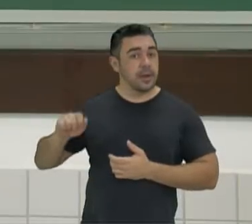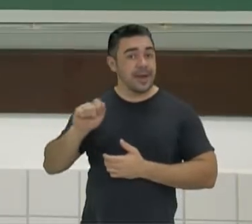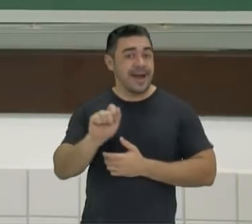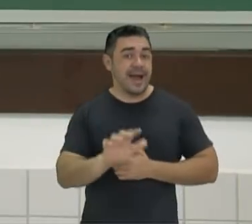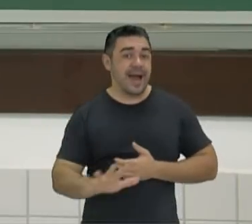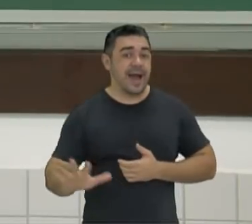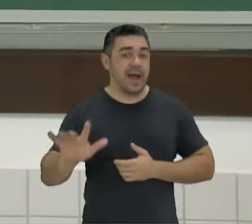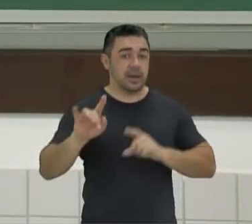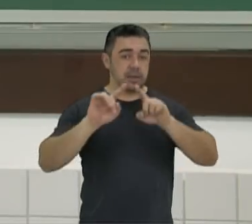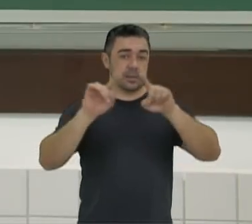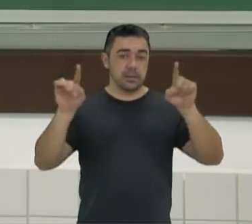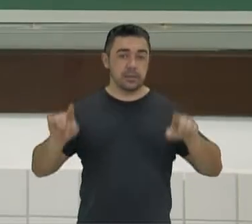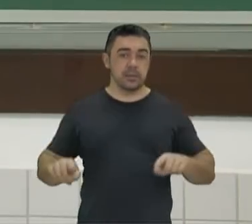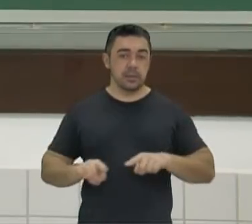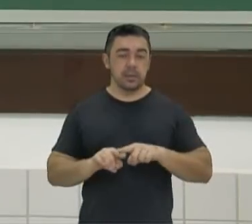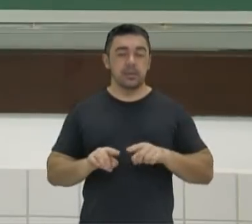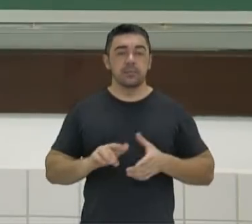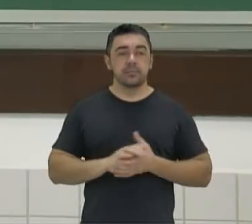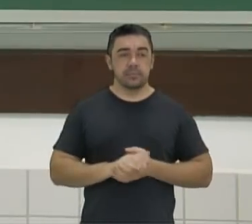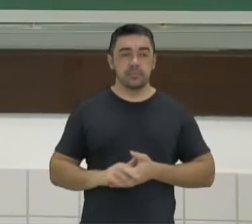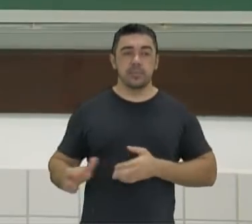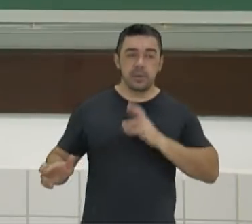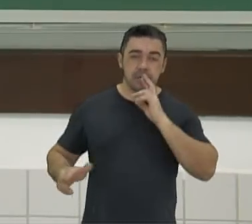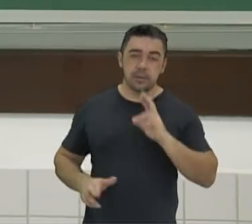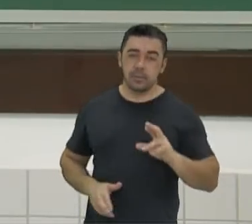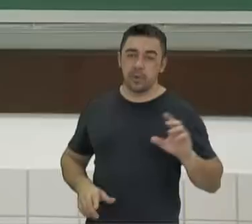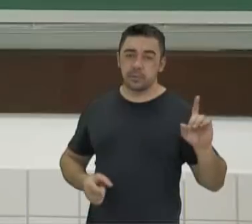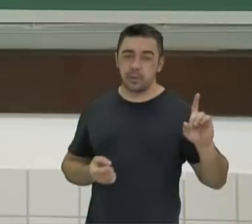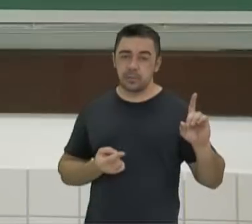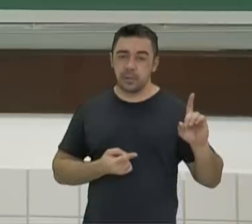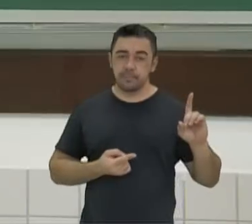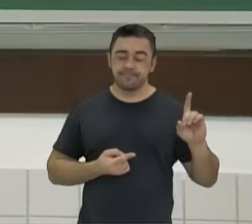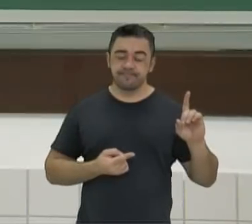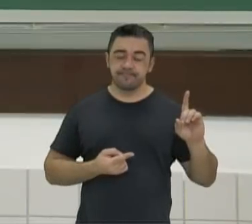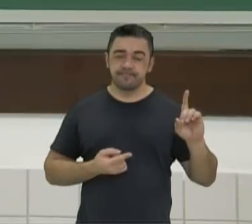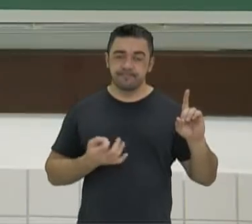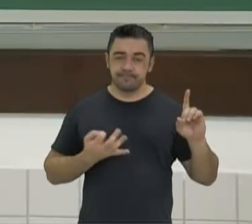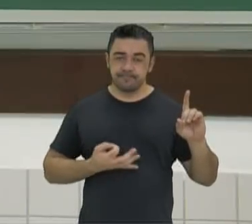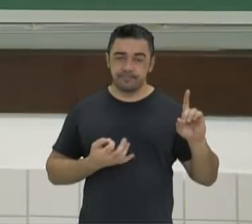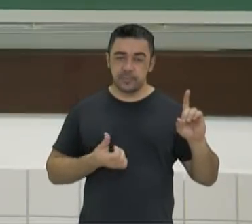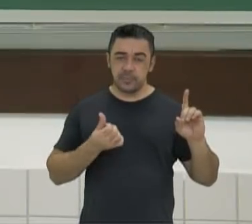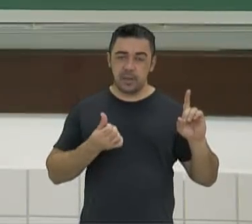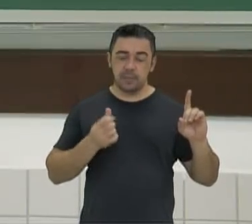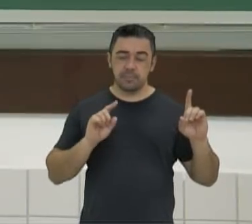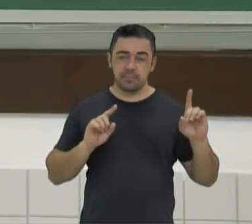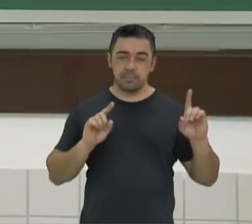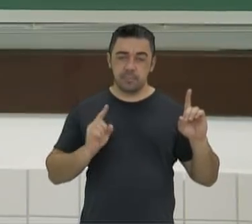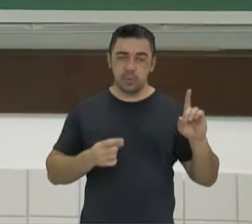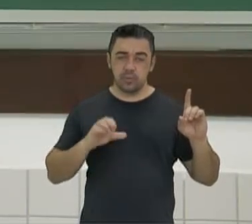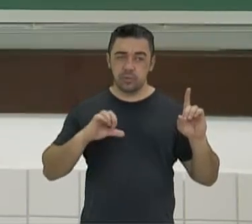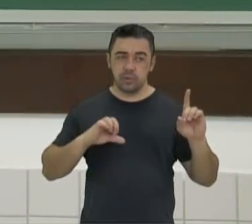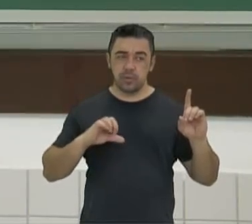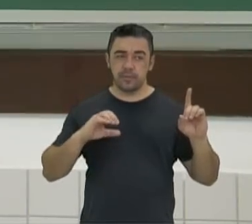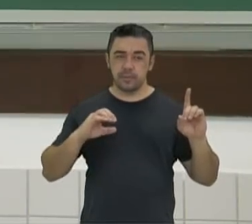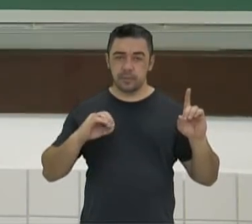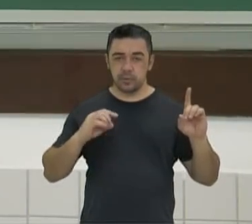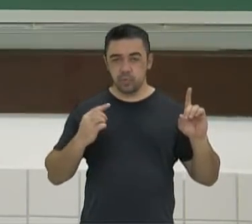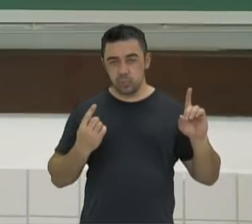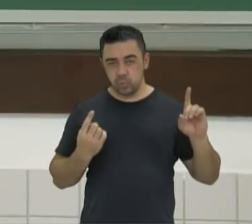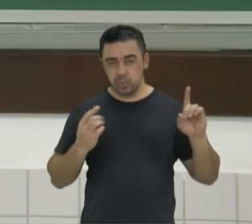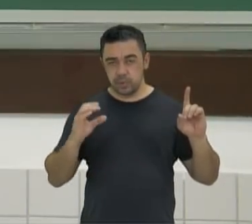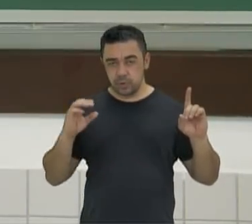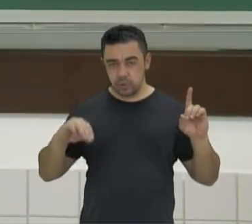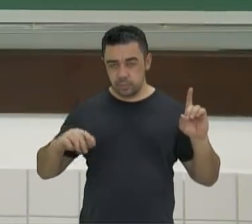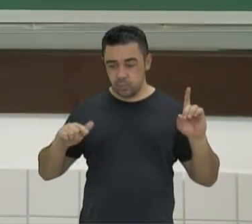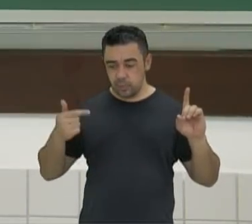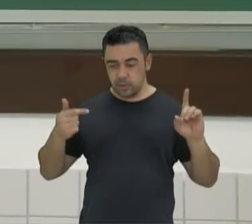área. Belezinha? Que me deu a resposta letra D, 6.901 centímetros quadrados. Bem